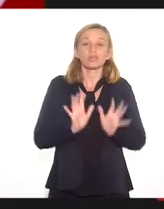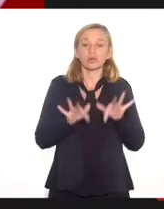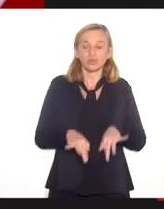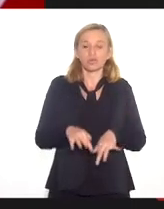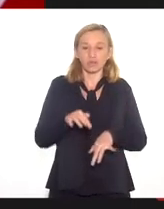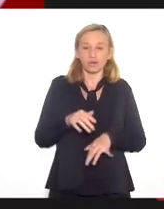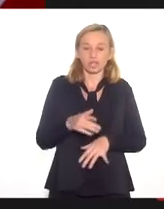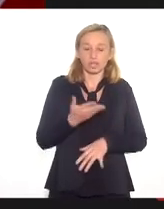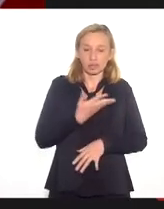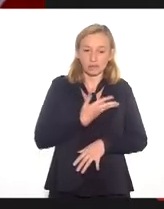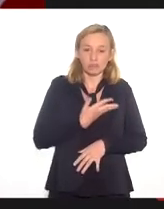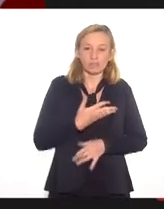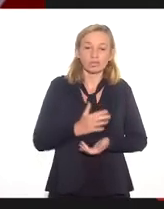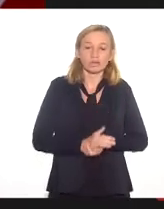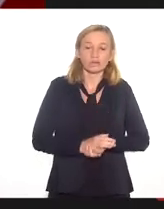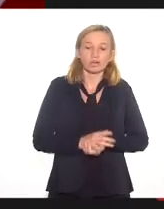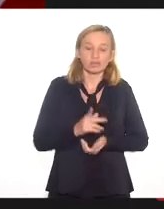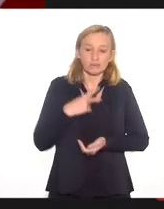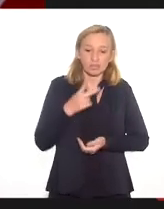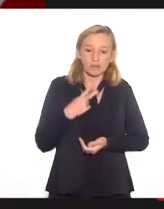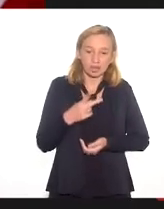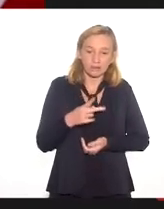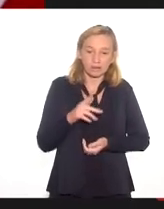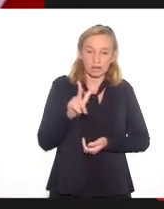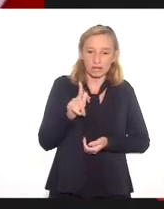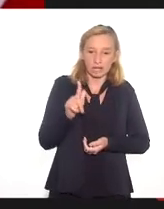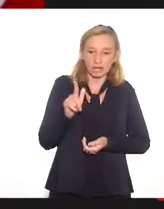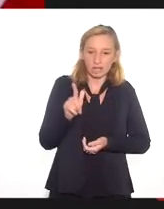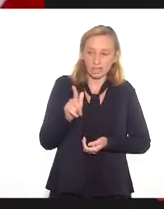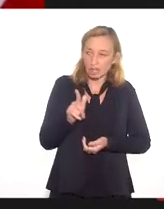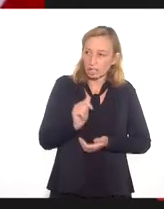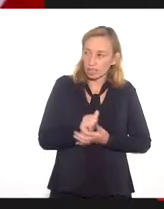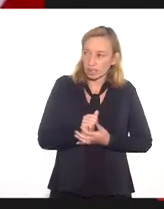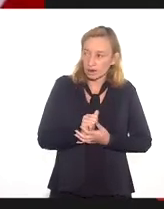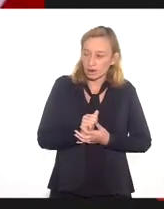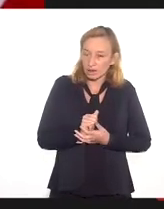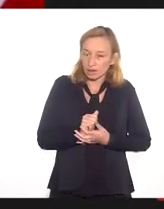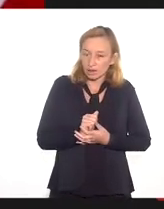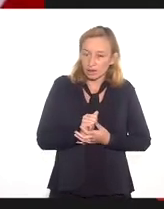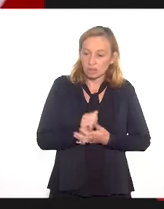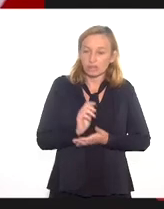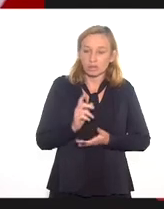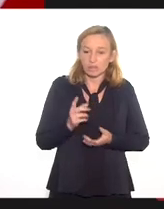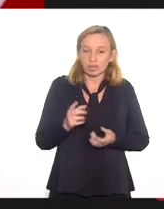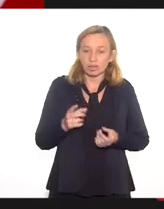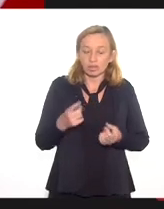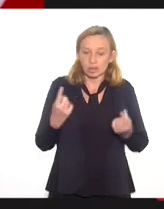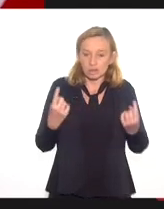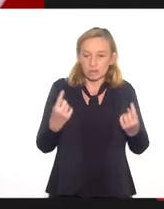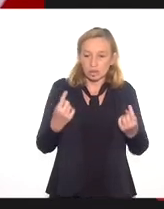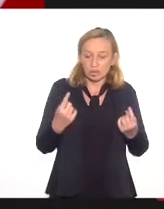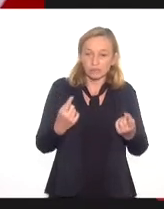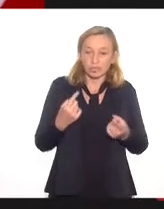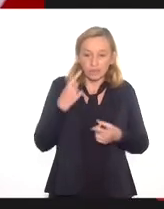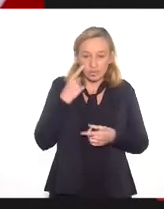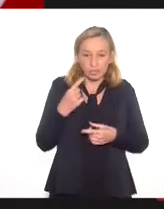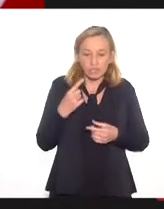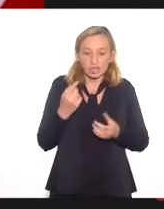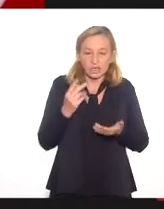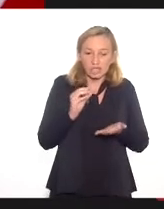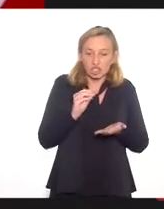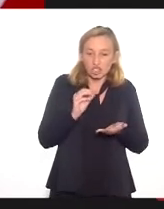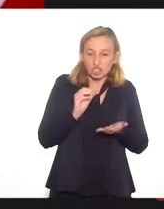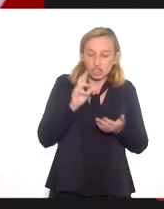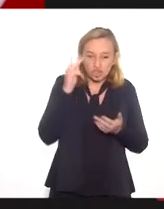fim companheiros assim também trazer um pouco dos gargalos né que a gente enfrenta nessa história de falta